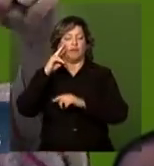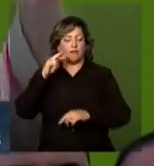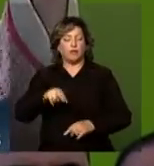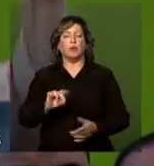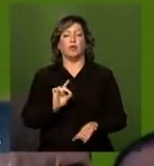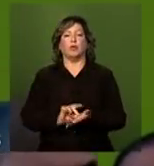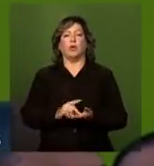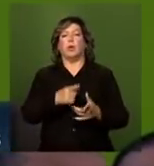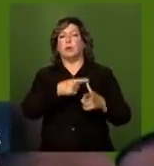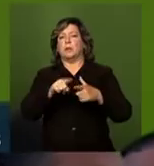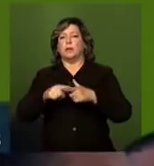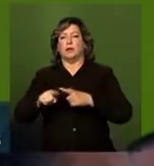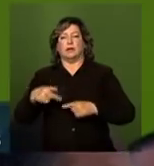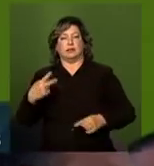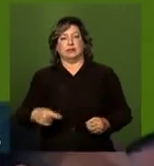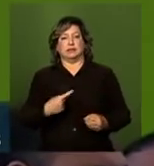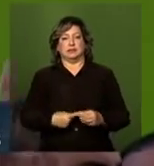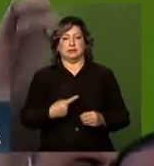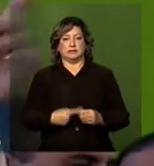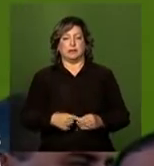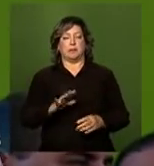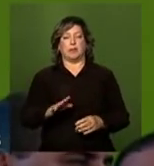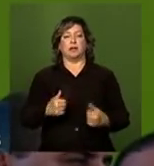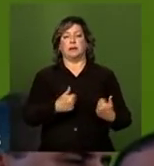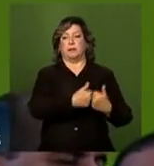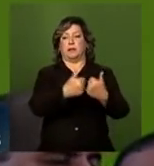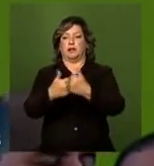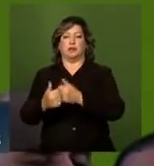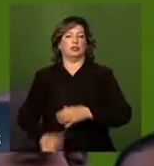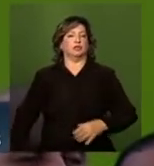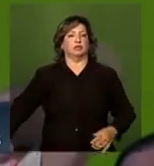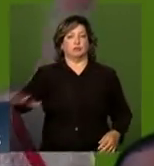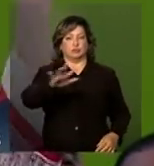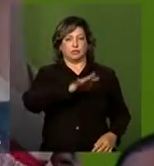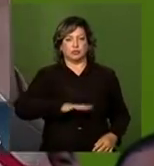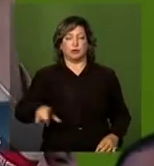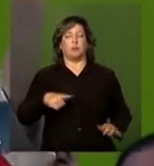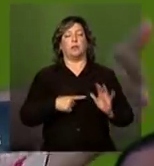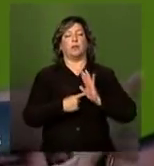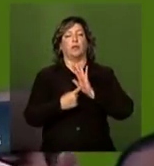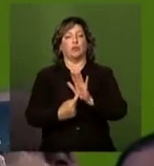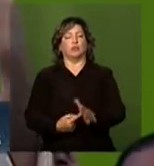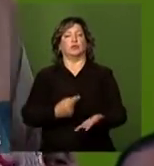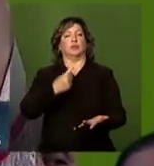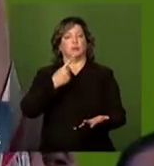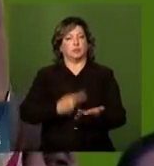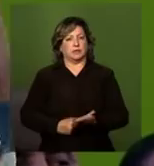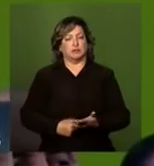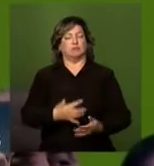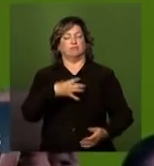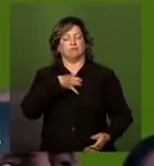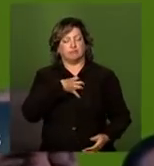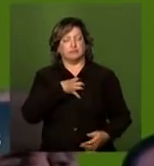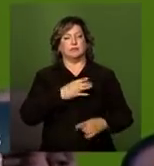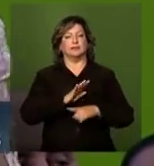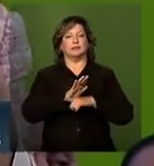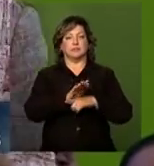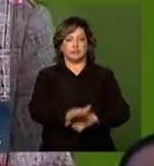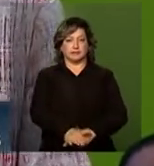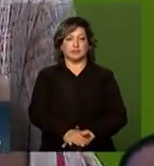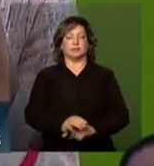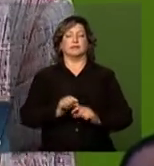realidade não somente de Governador Valadares mas de todo o leste demonstrando compromisso sensibilidade